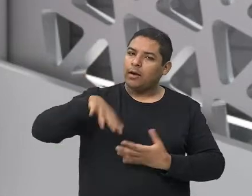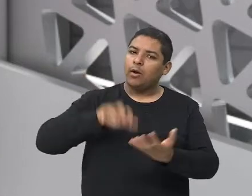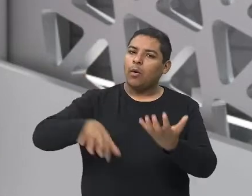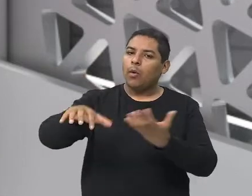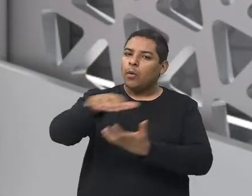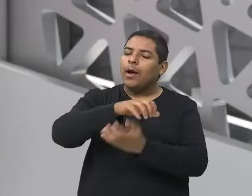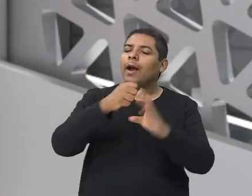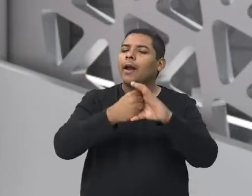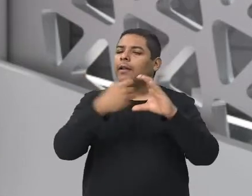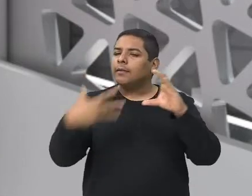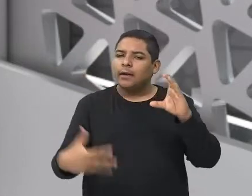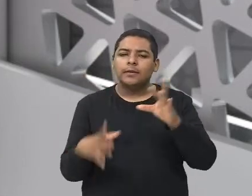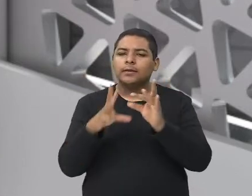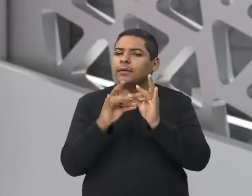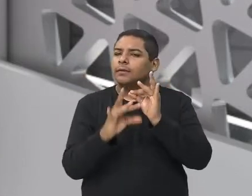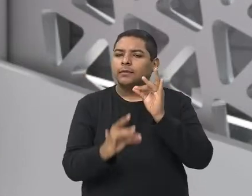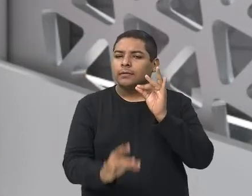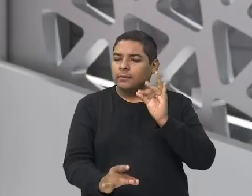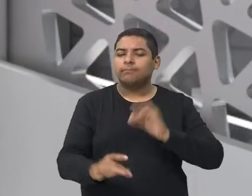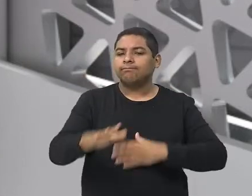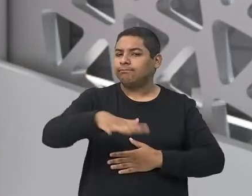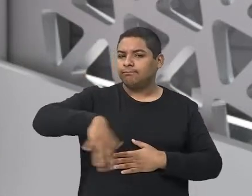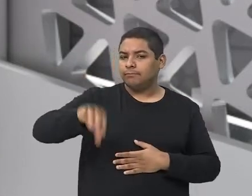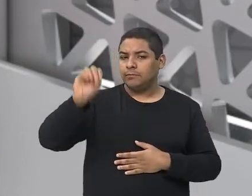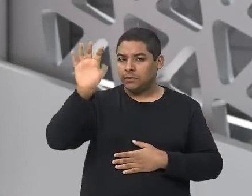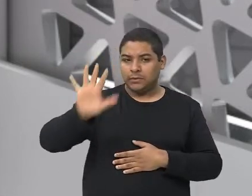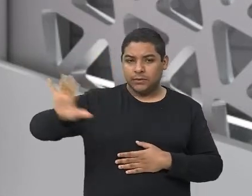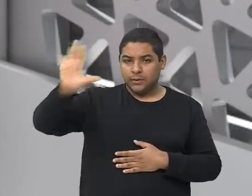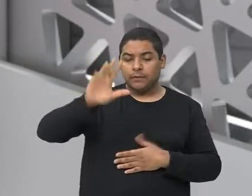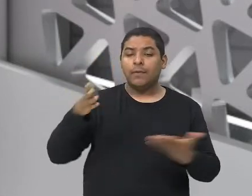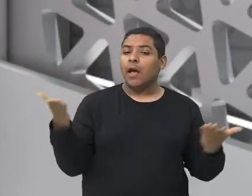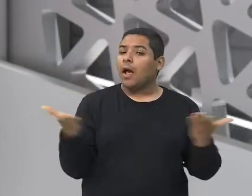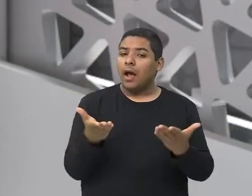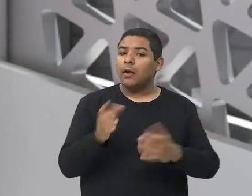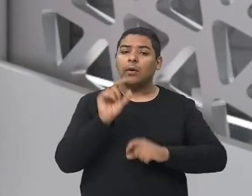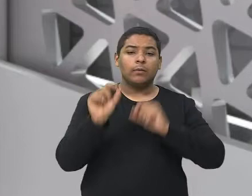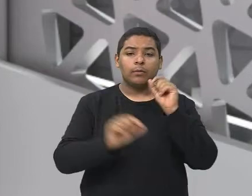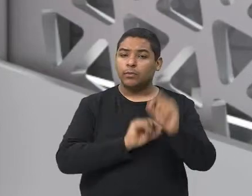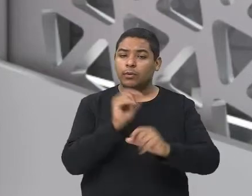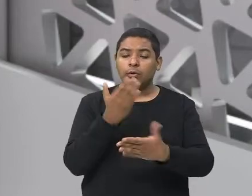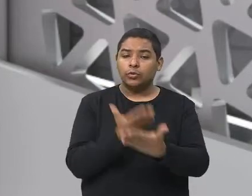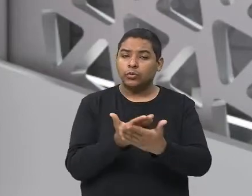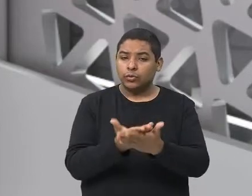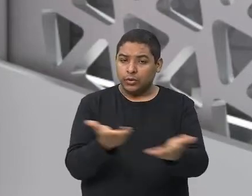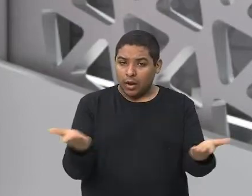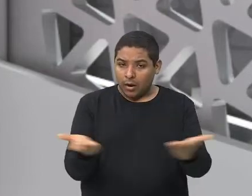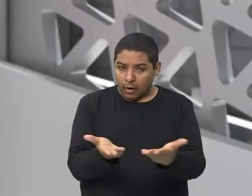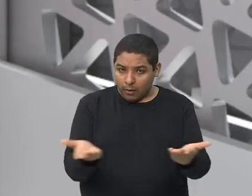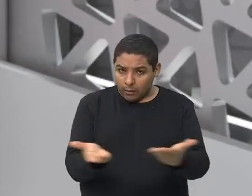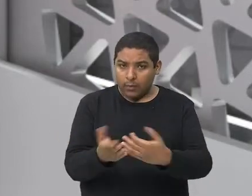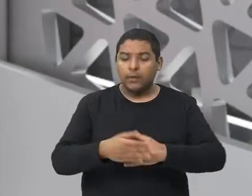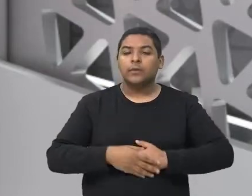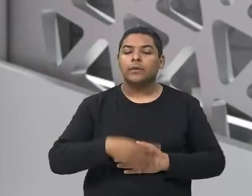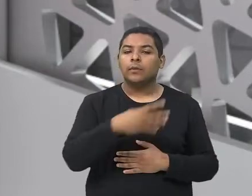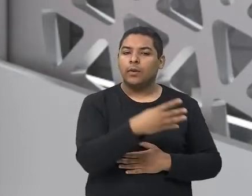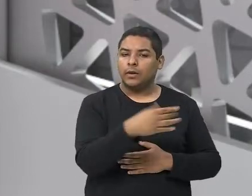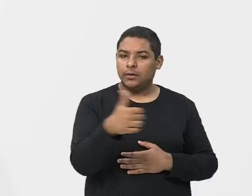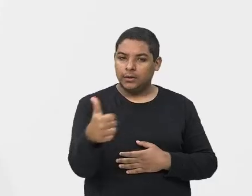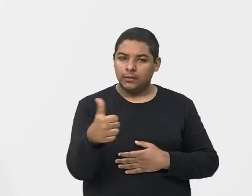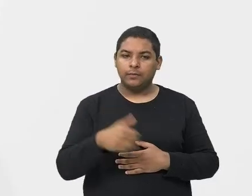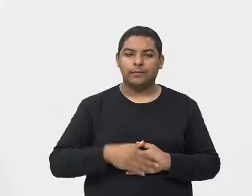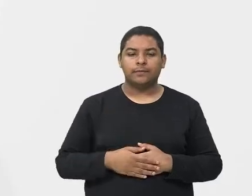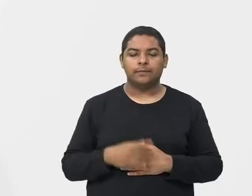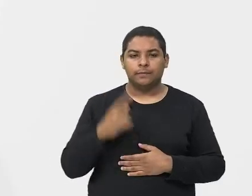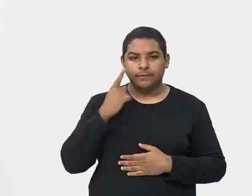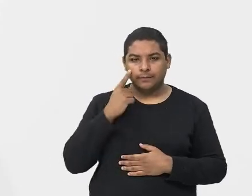várias características, e agora nós iremos verificar o que nós iremos estudar na nossa aula 41. Olha